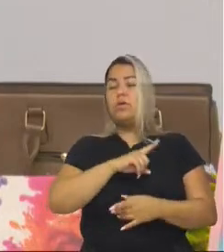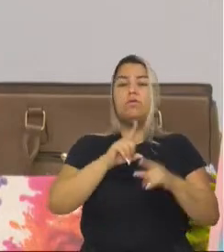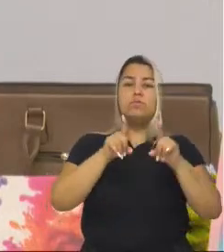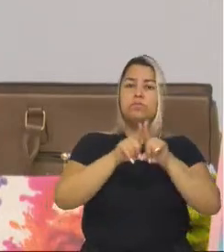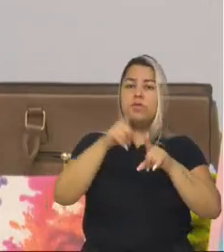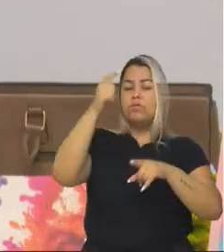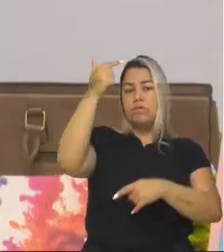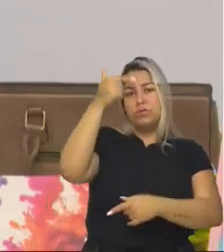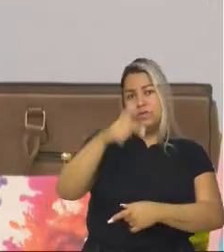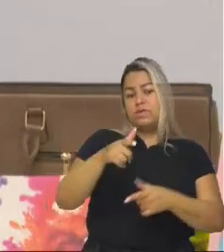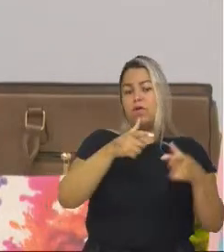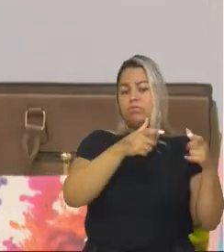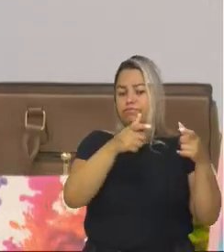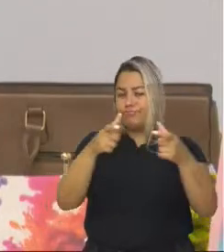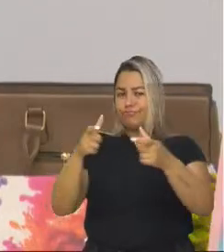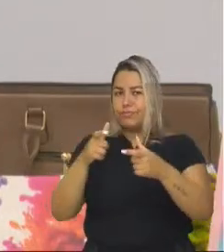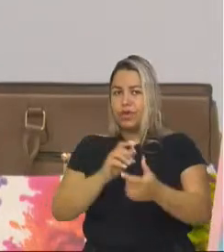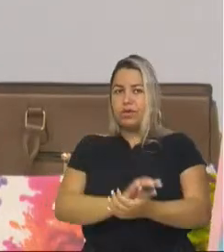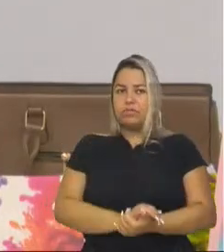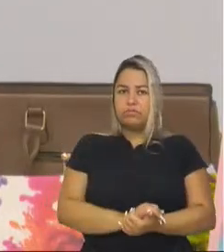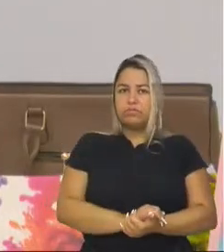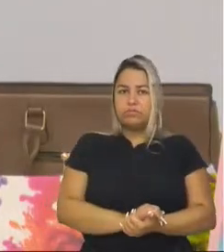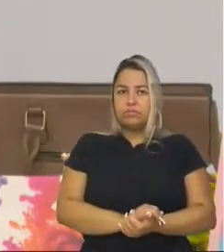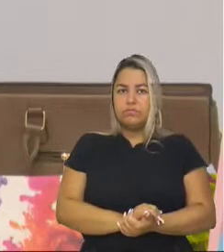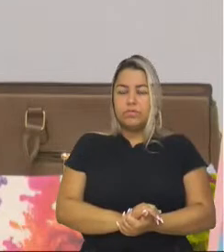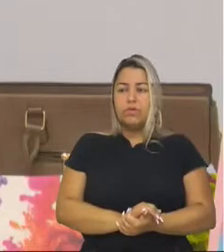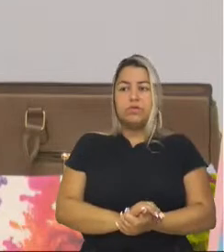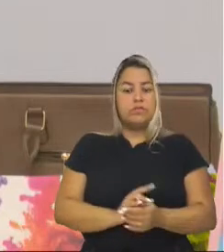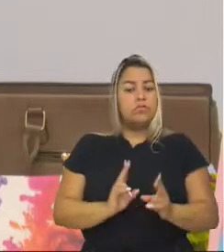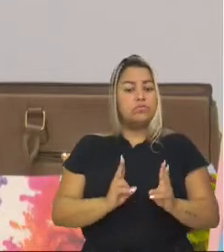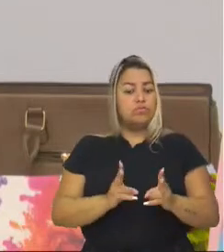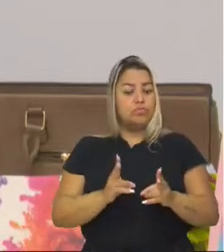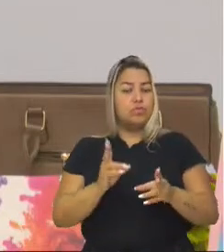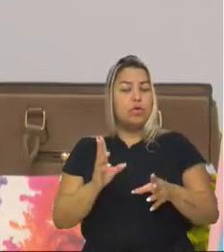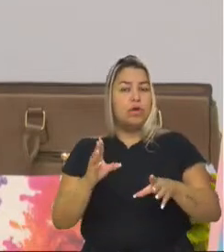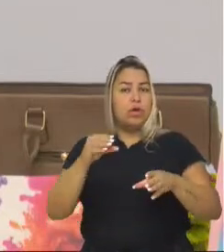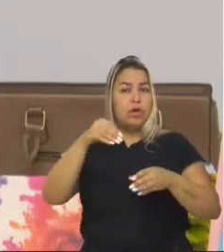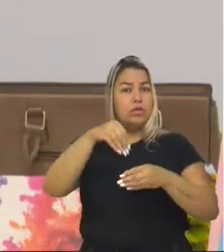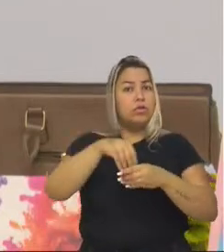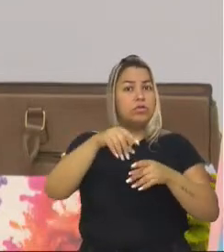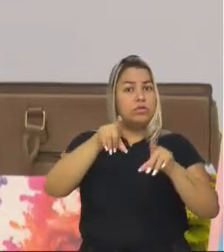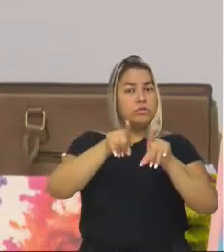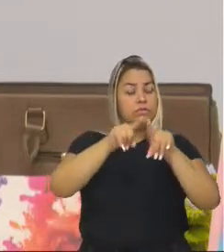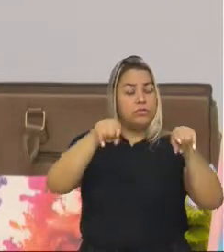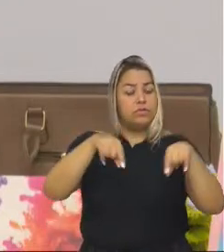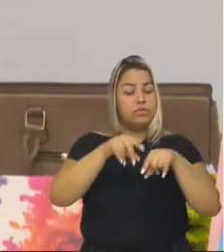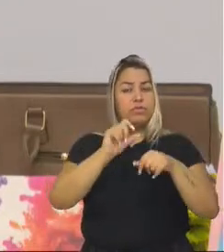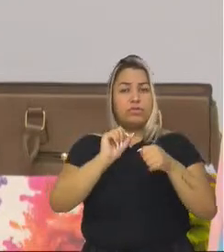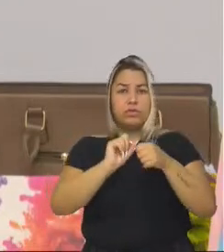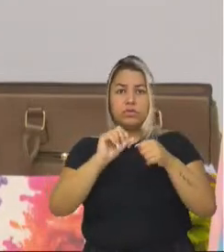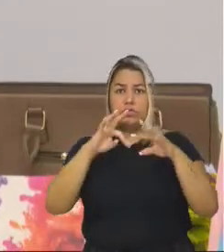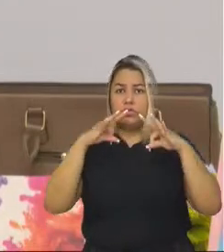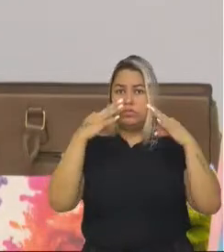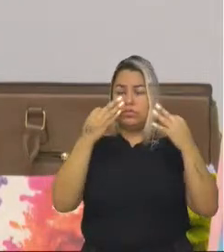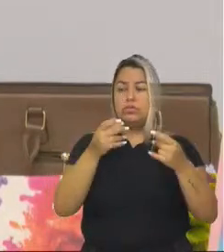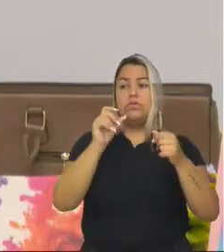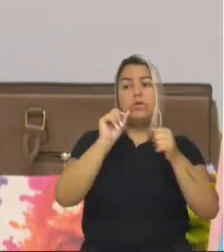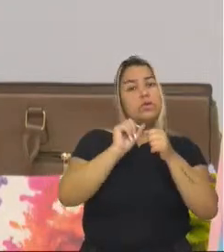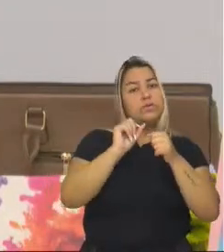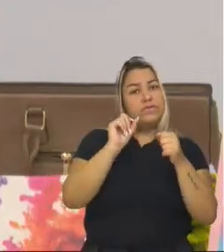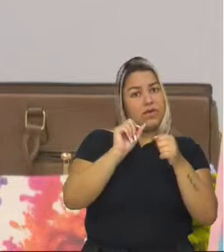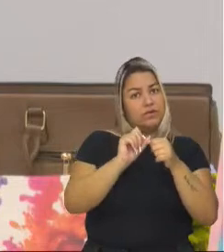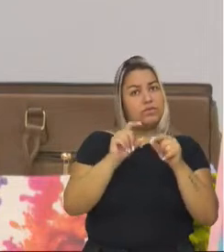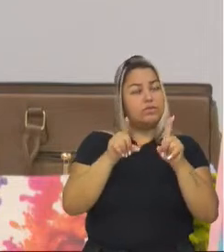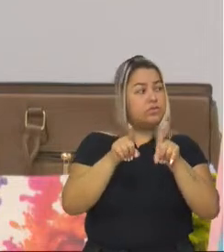íamos conquistar esse lugar, né, e reocupar esse lugar, né, e fazer de tudo o que a gente faz. Foi assim quando,